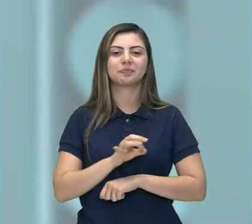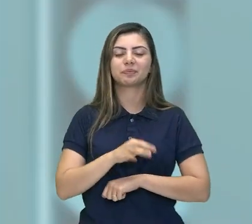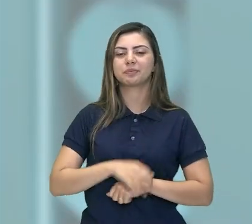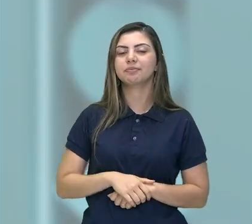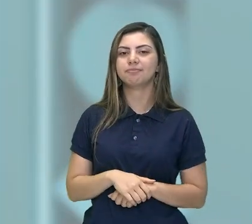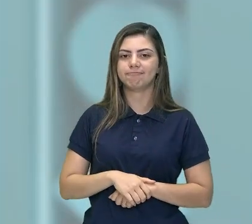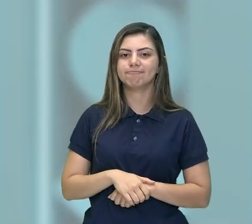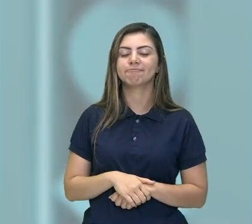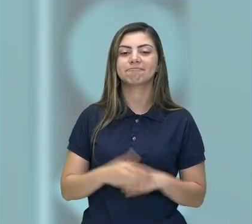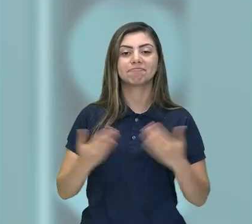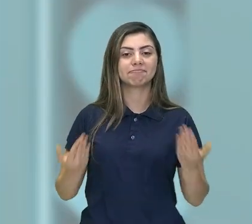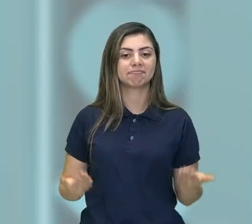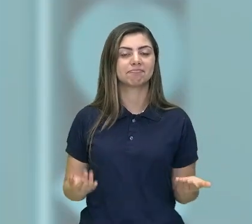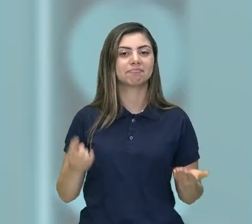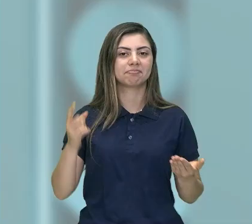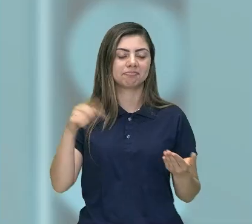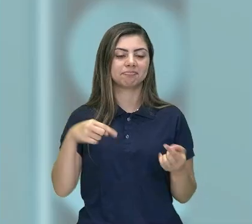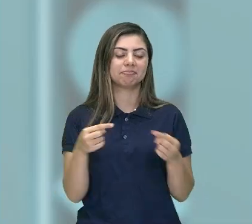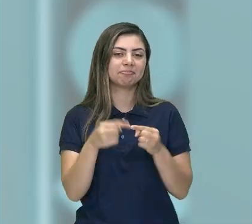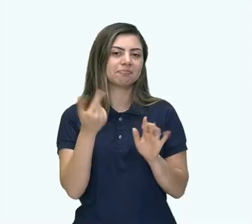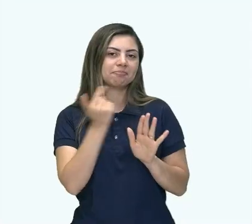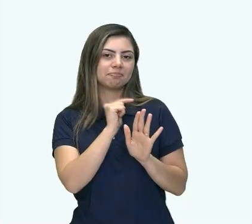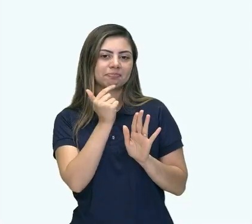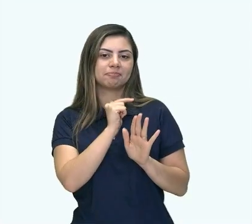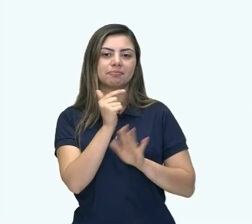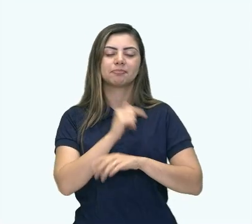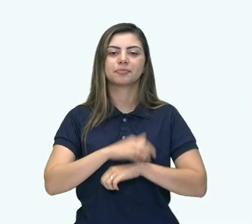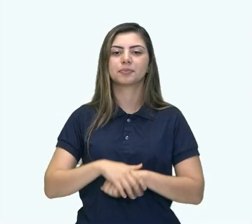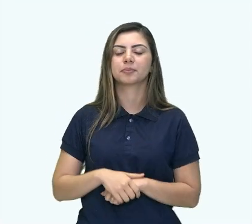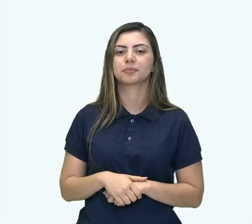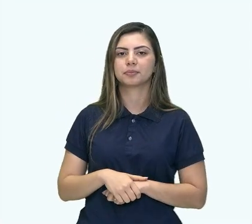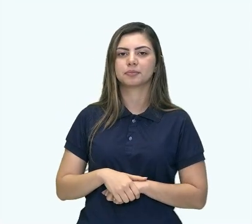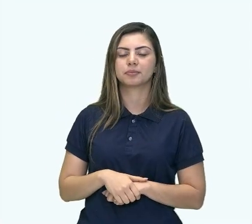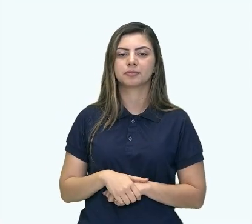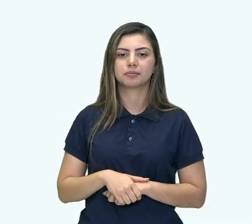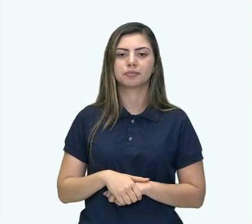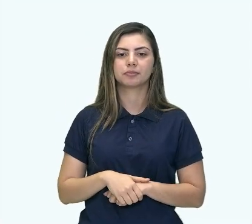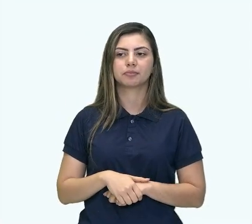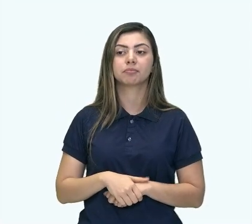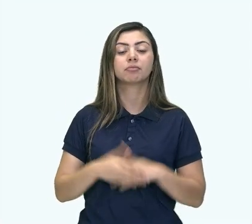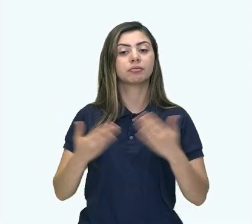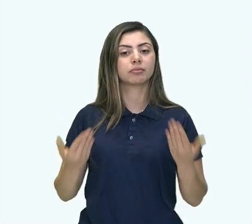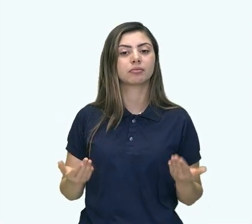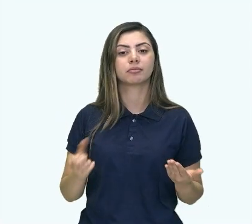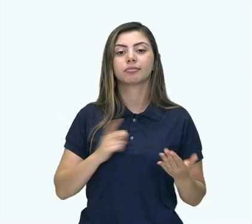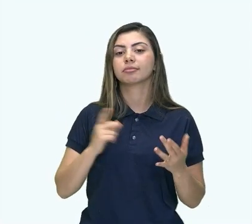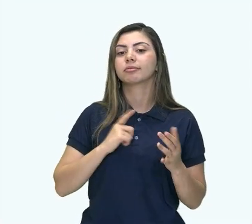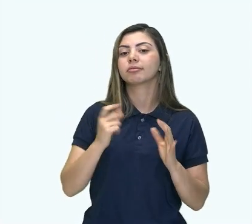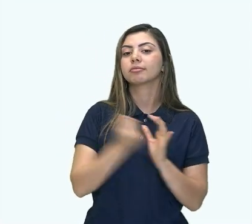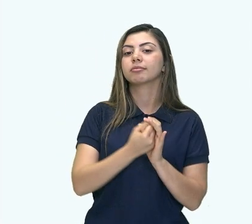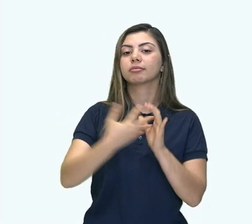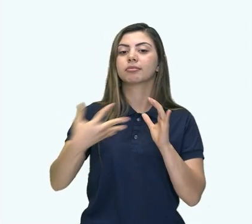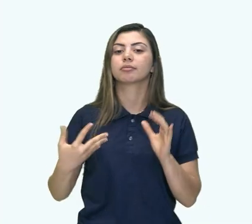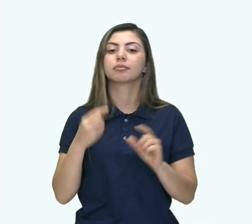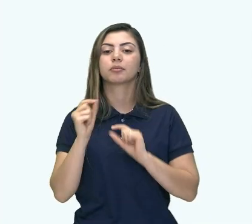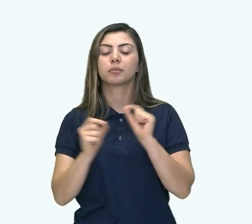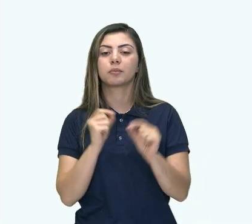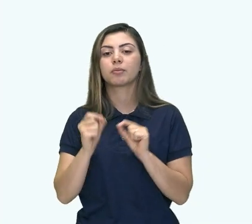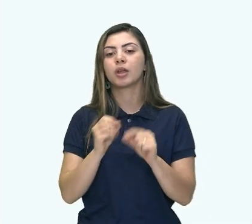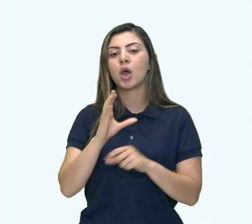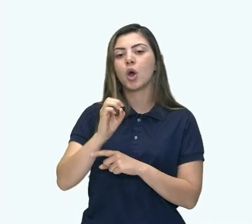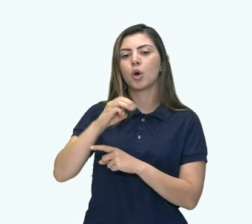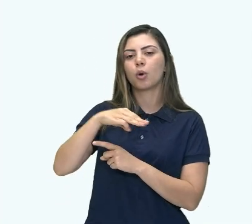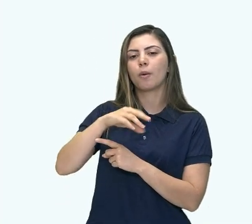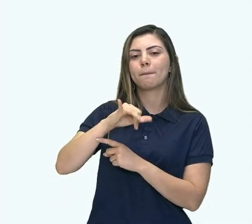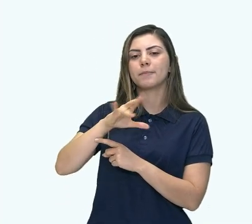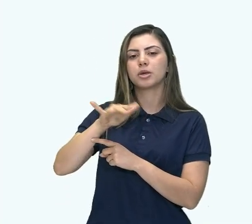aí essa ideia da ironia. Vamos continuar. E nós temos aspectos cômicos e trágicos. Como eu